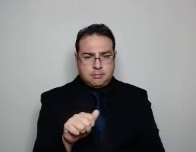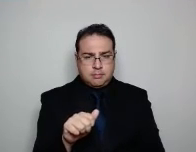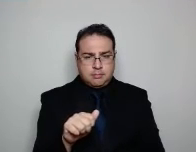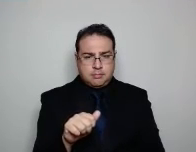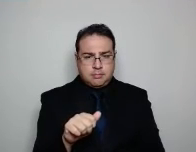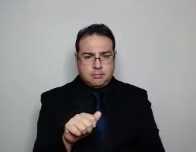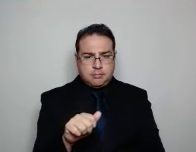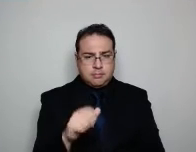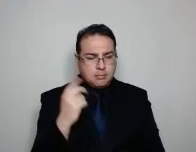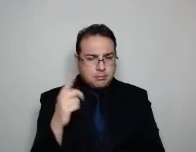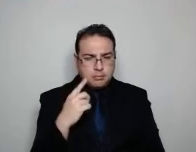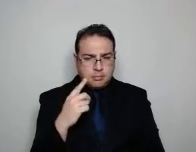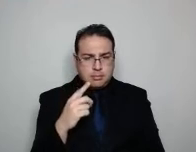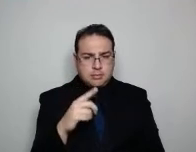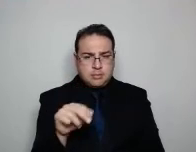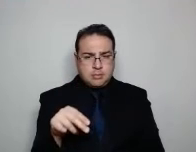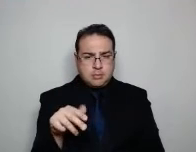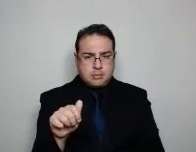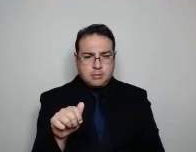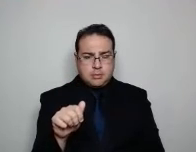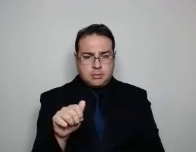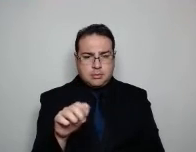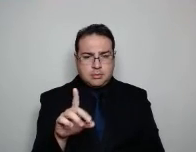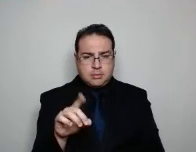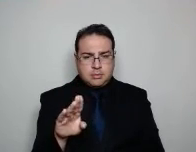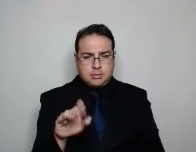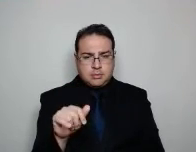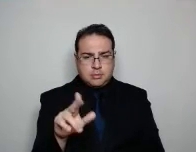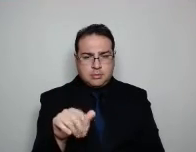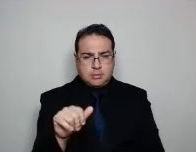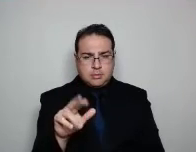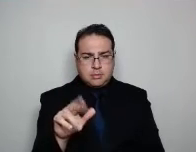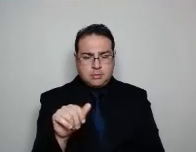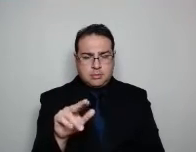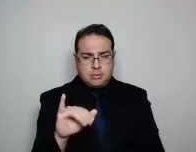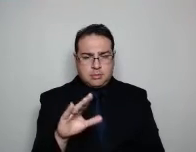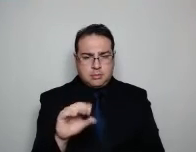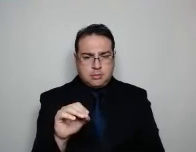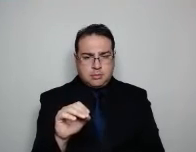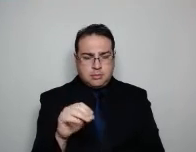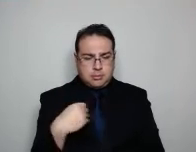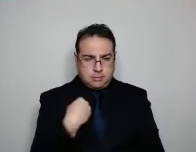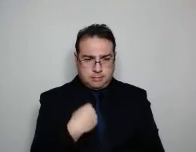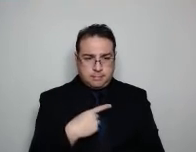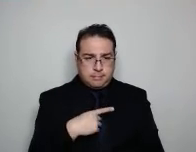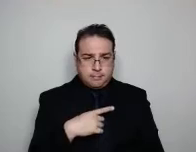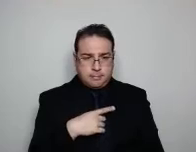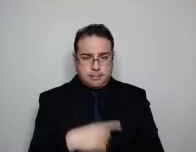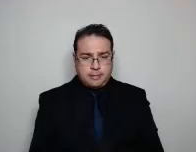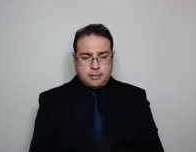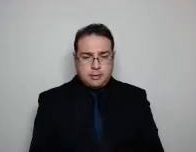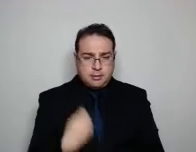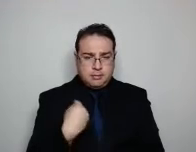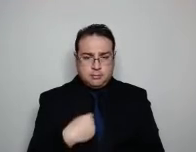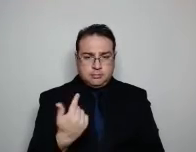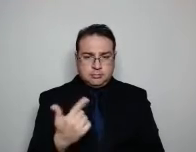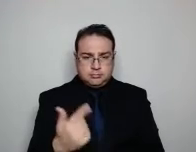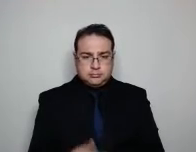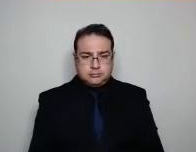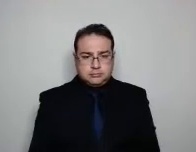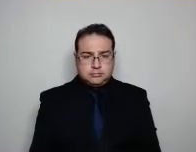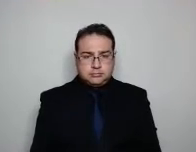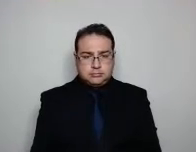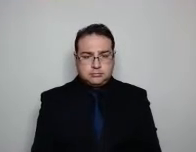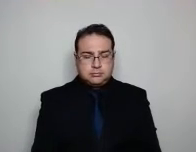Advogado N. Ange Solidado Bittencourt de Araújo. Está presente? Ausente. Ausente, presidente. Pronto,